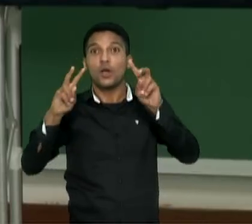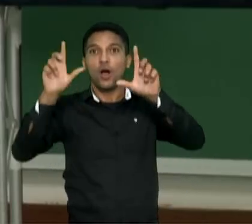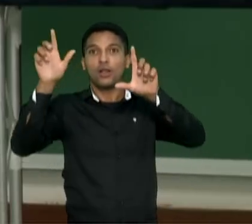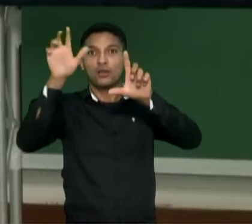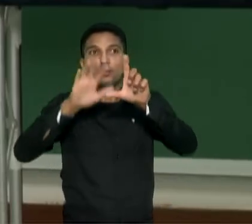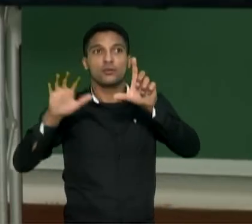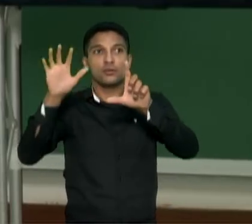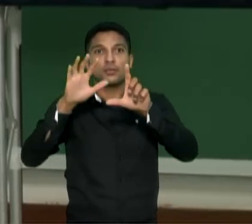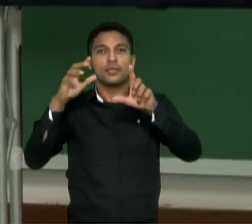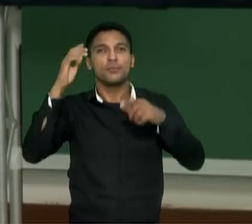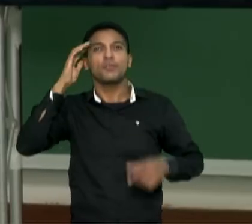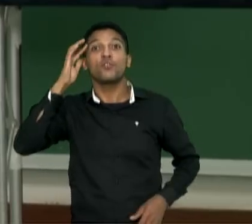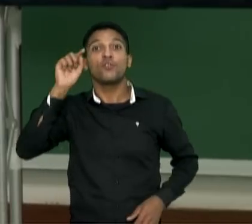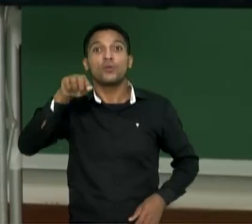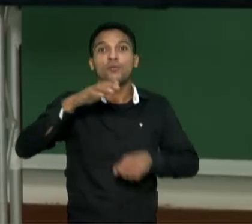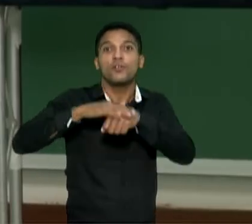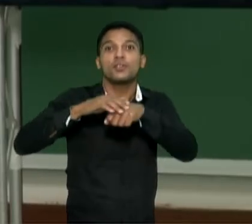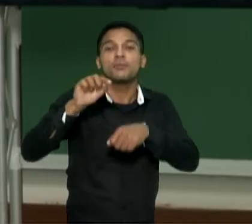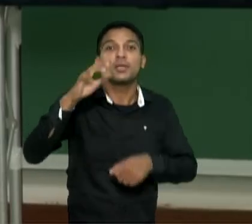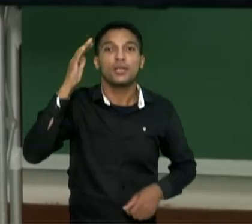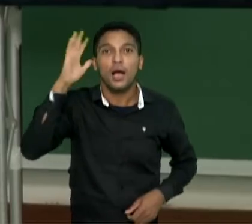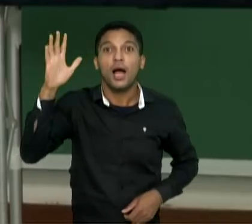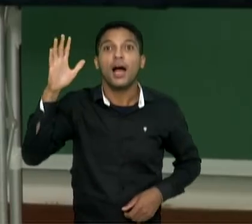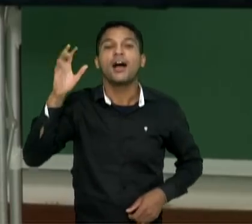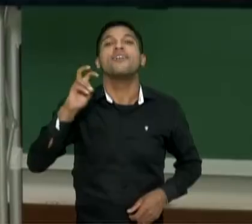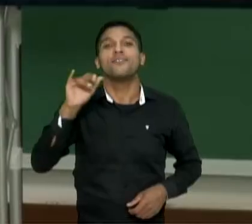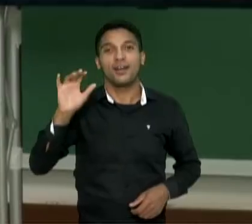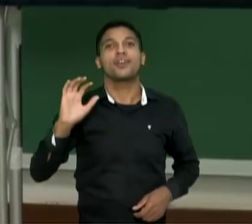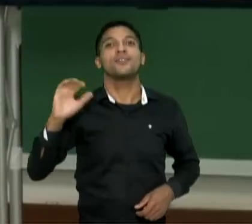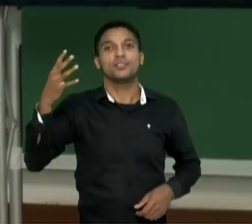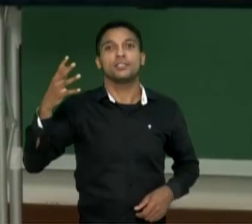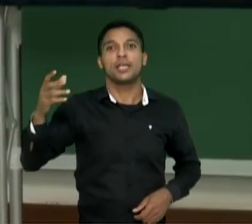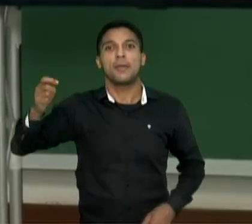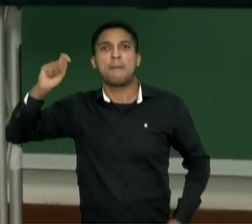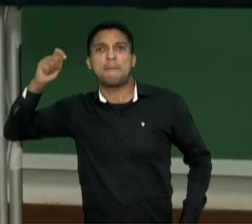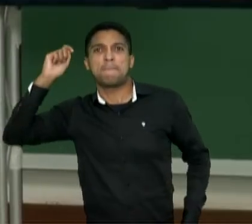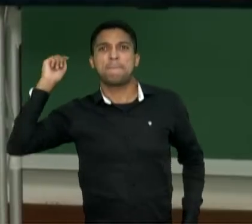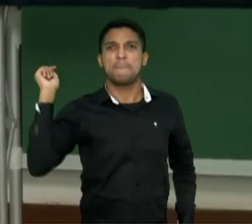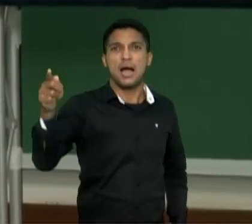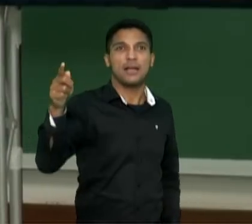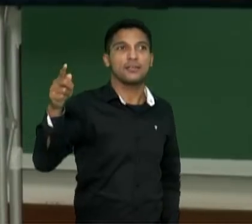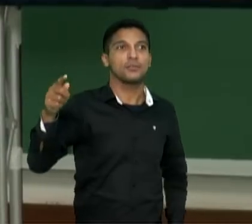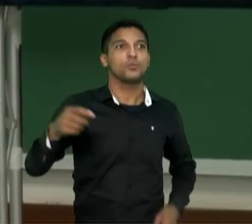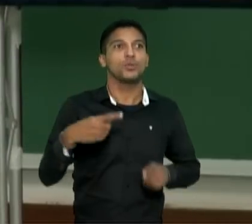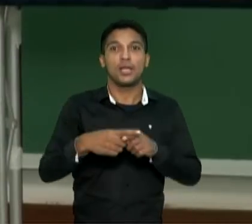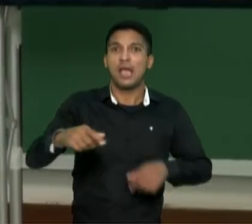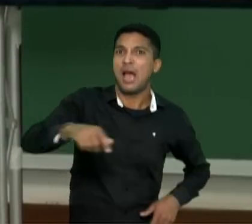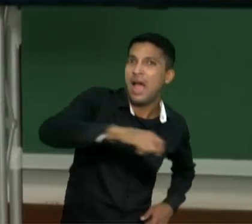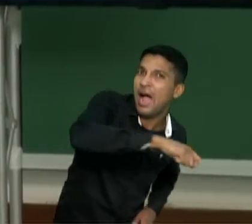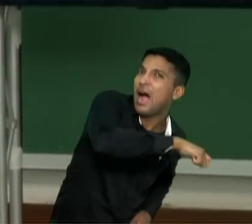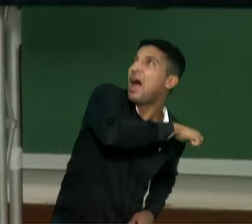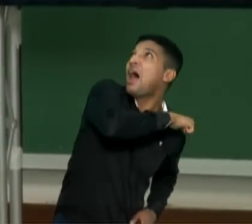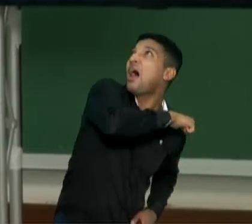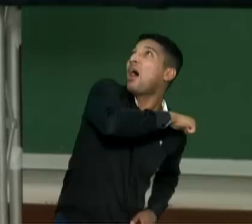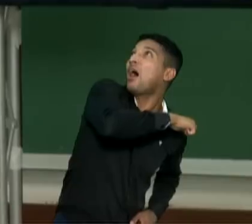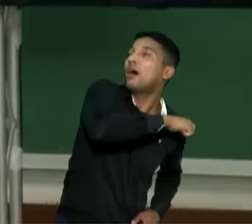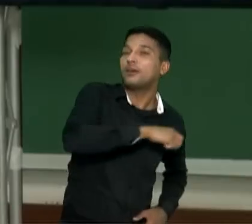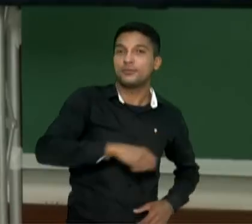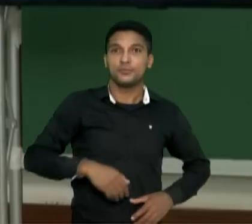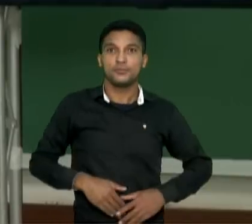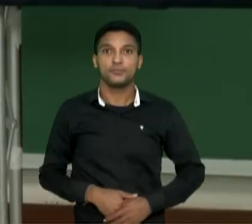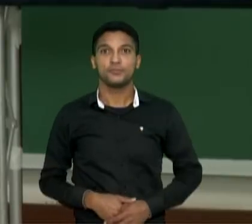com a nossa imaginação, né? A gente já vê a ação ali dele jogando, indo tacar a pedra. A gente vê